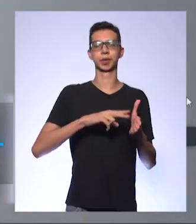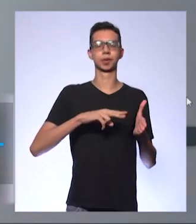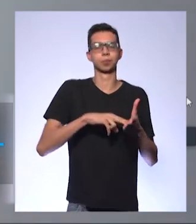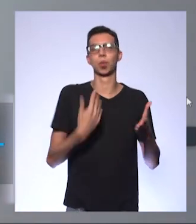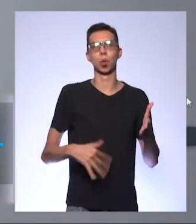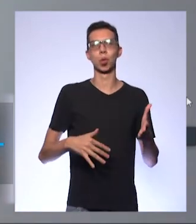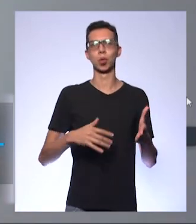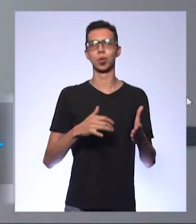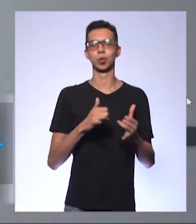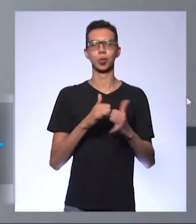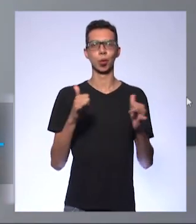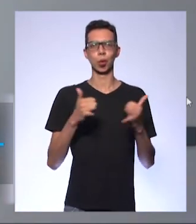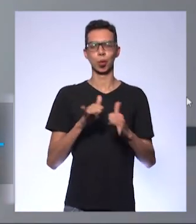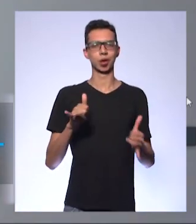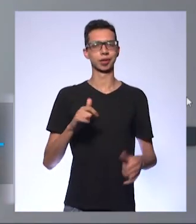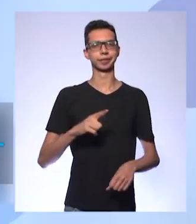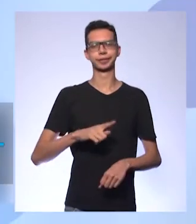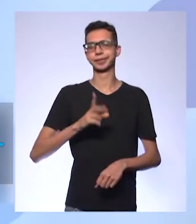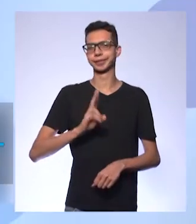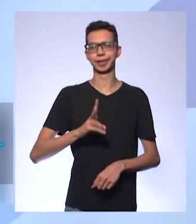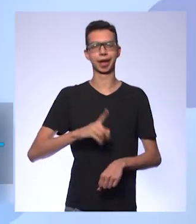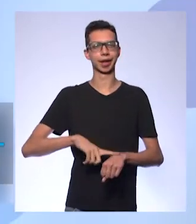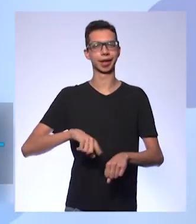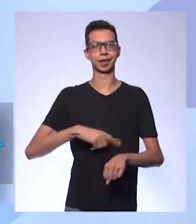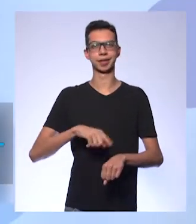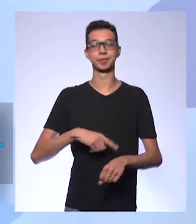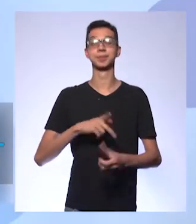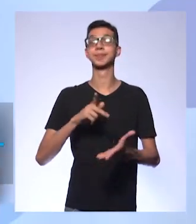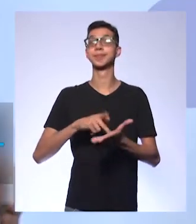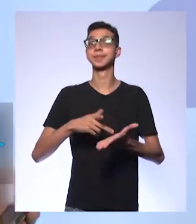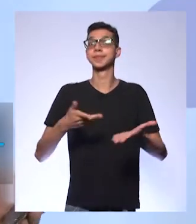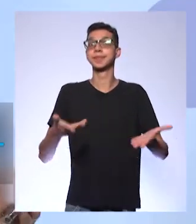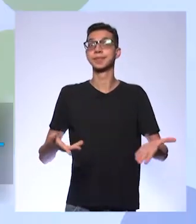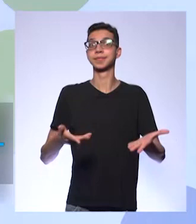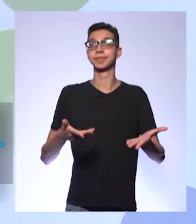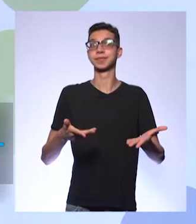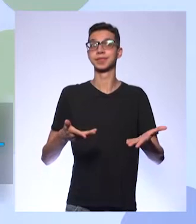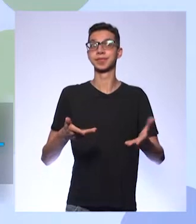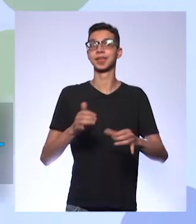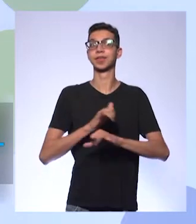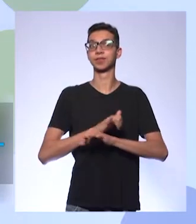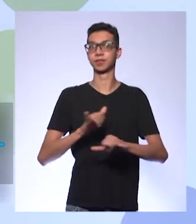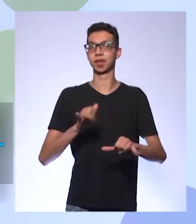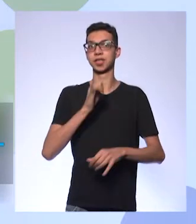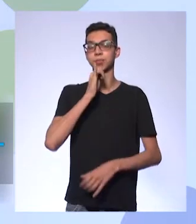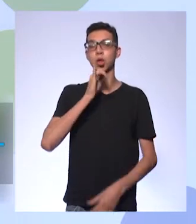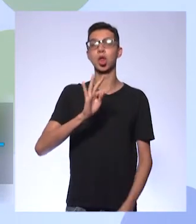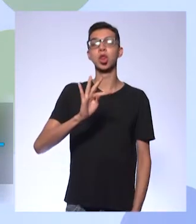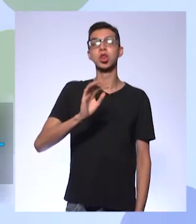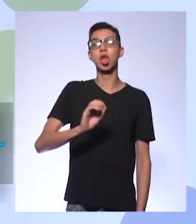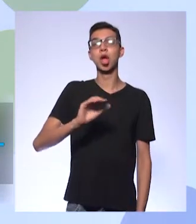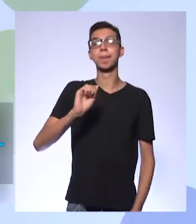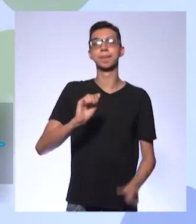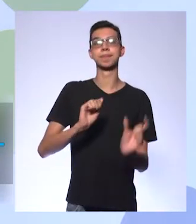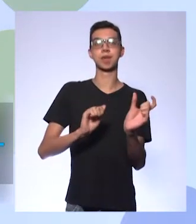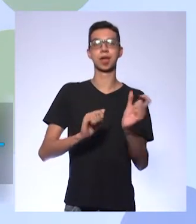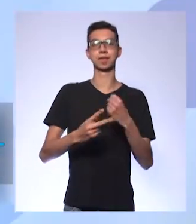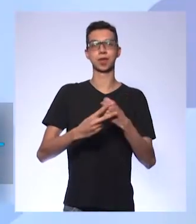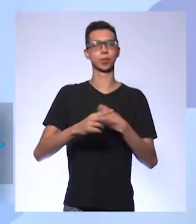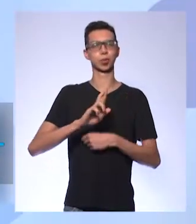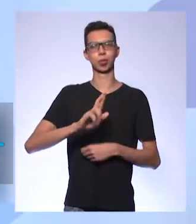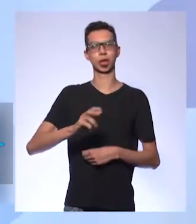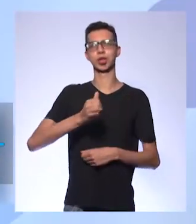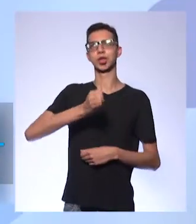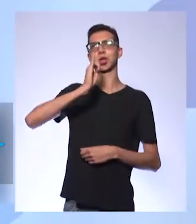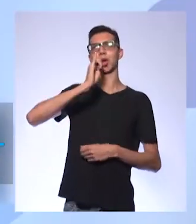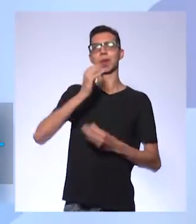a rodo, né? Eita, é isso, né? E a gente costuma falar que toma, né? Mas a gente não bebe A choque, gente né? não bebe choque com café, né? Já pensou? É. Mas